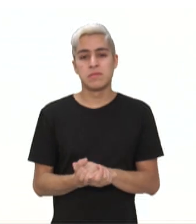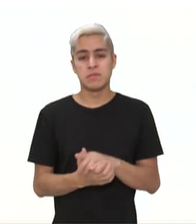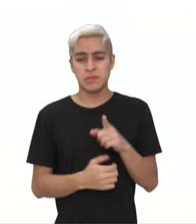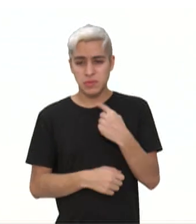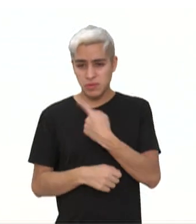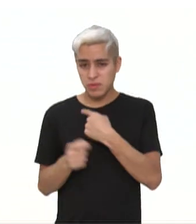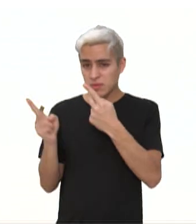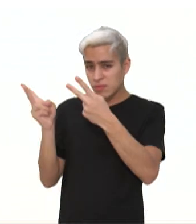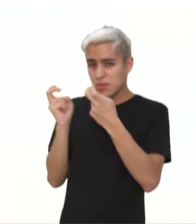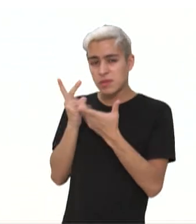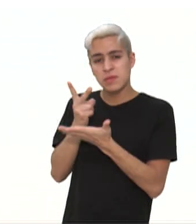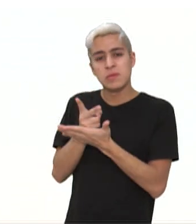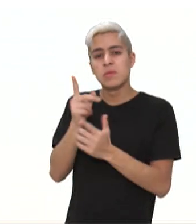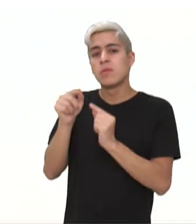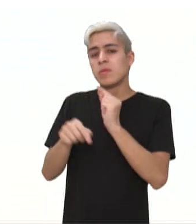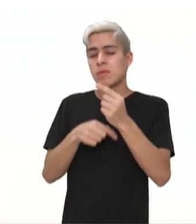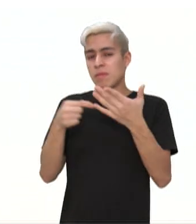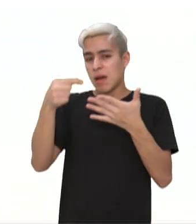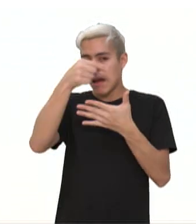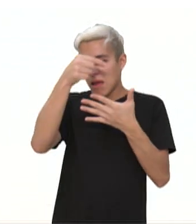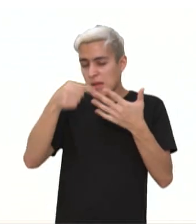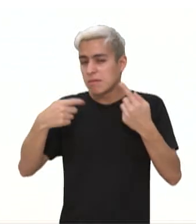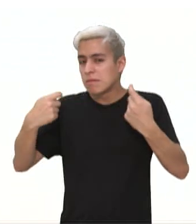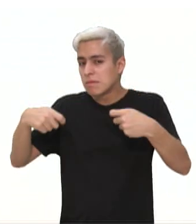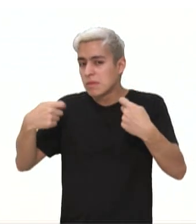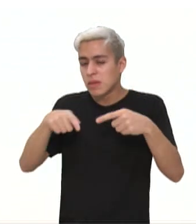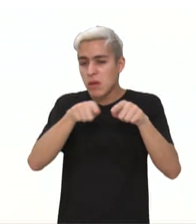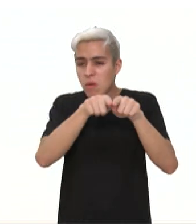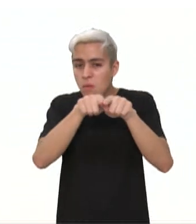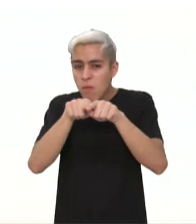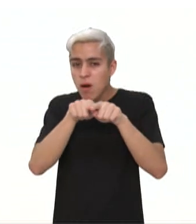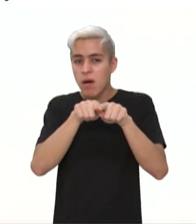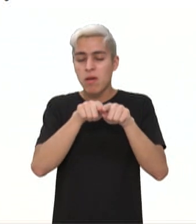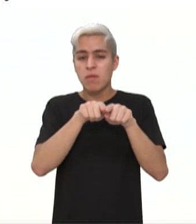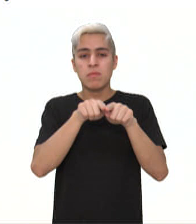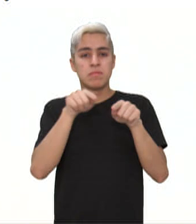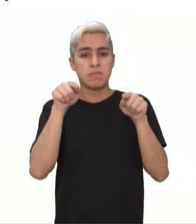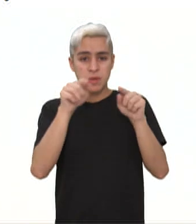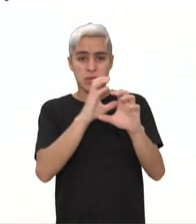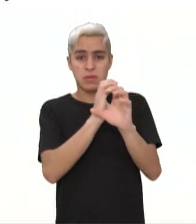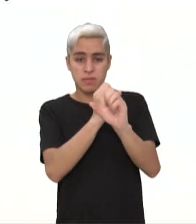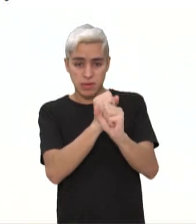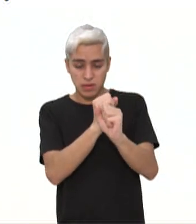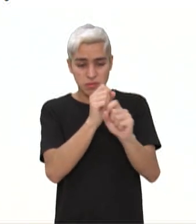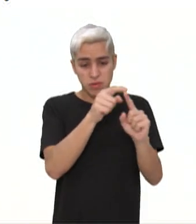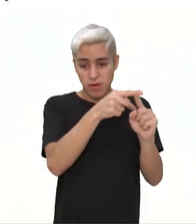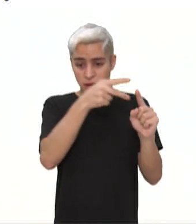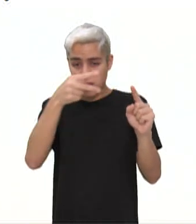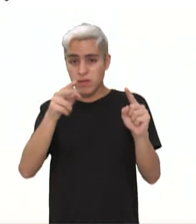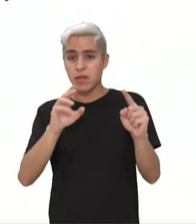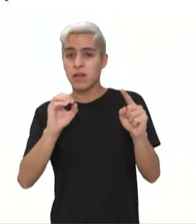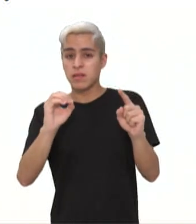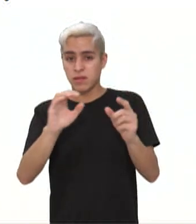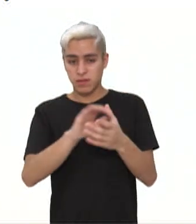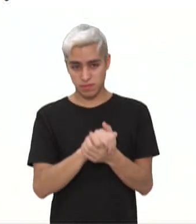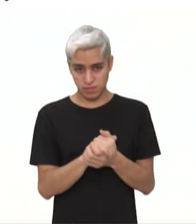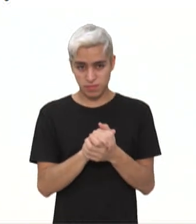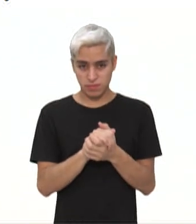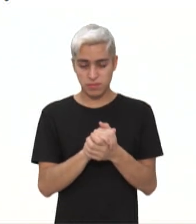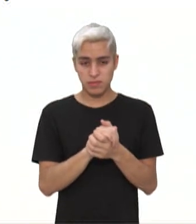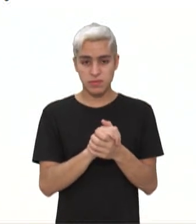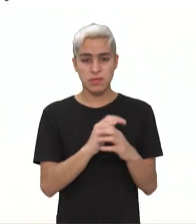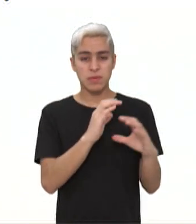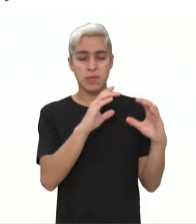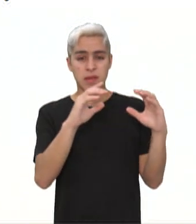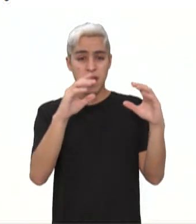gente observa sempre todos os itens necessários igualando essa função a zero. Quando eu igualo a função quadrática a zero,